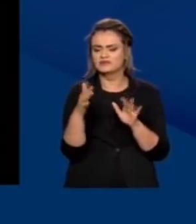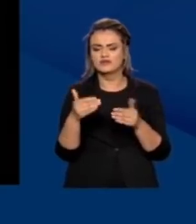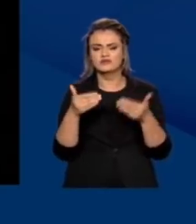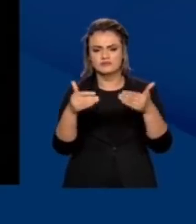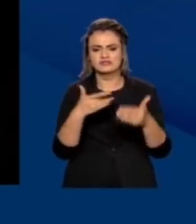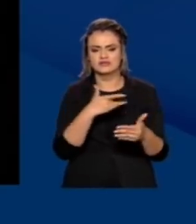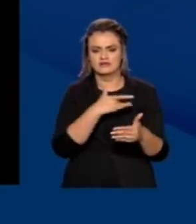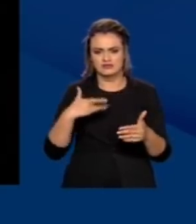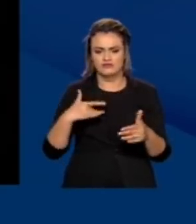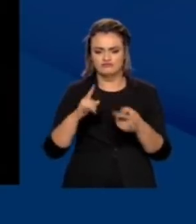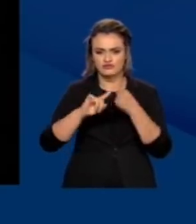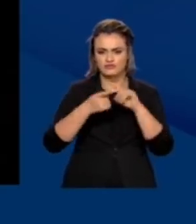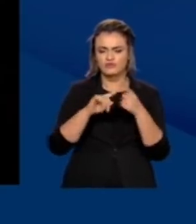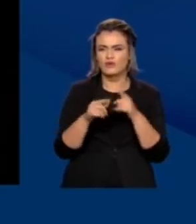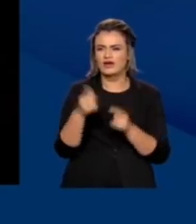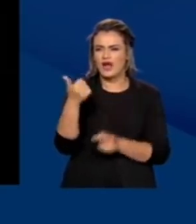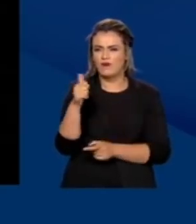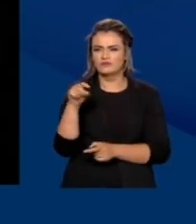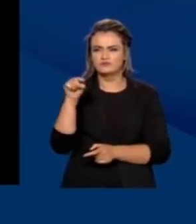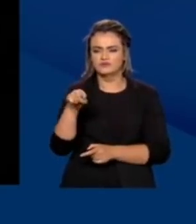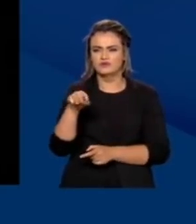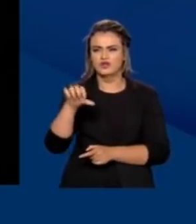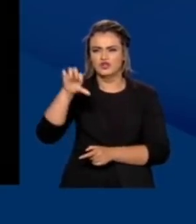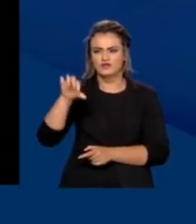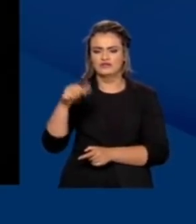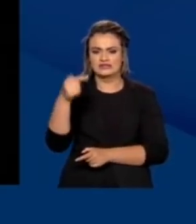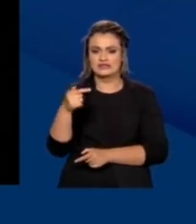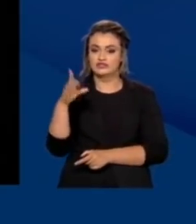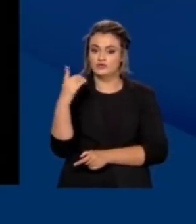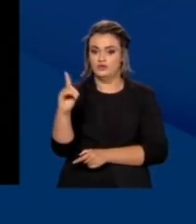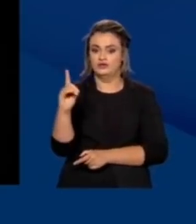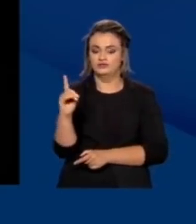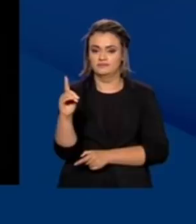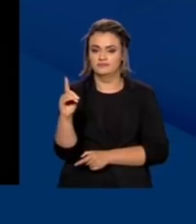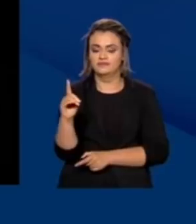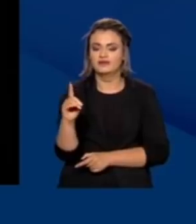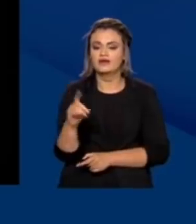Ministério da Saúde era de 11,97 dólares,